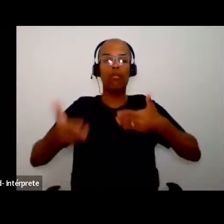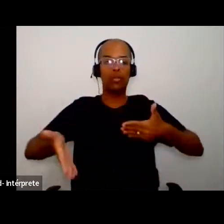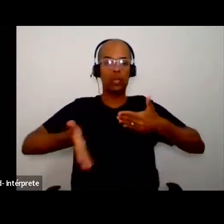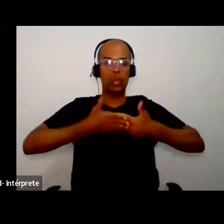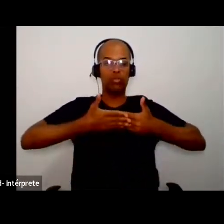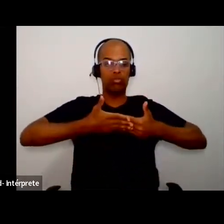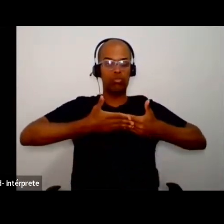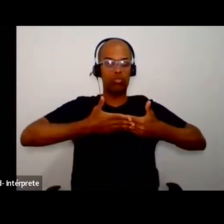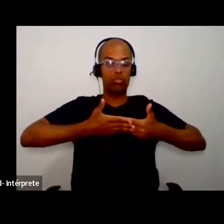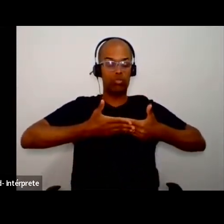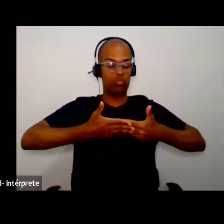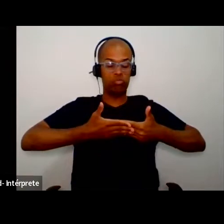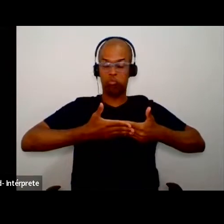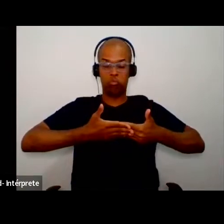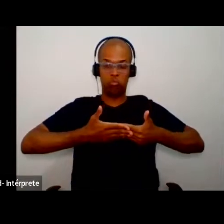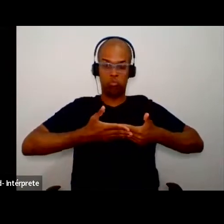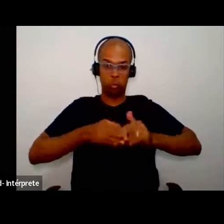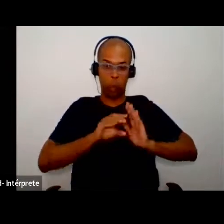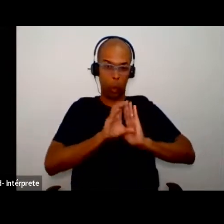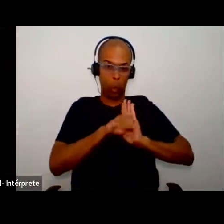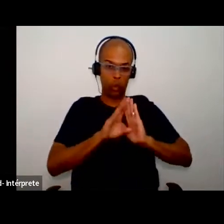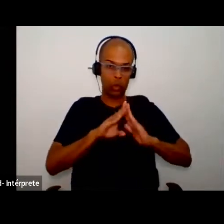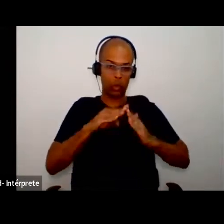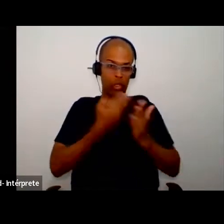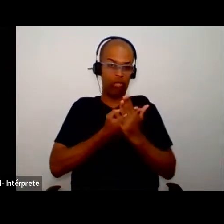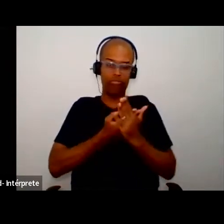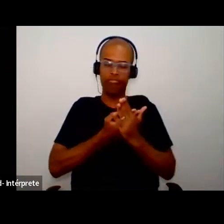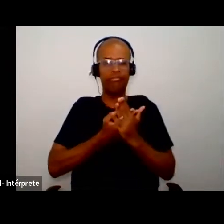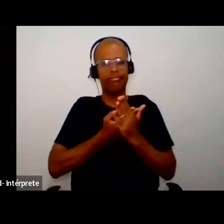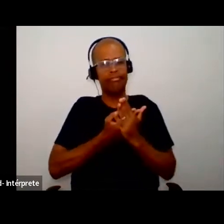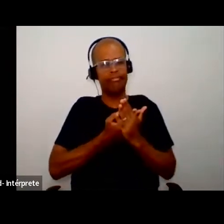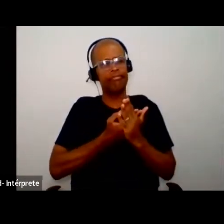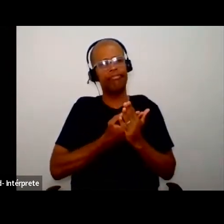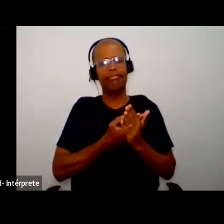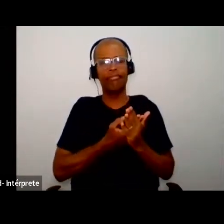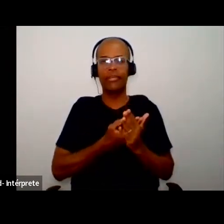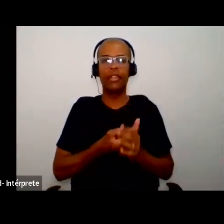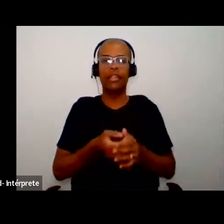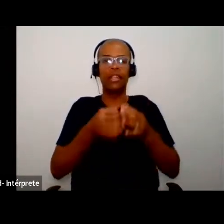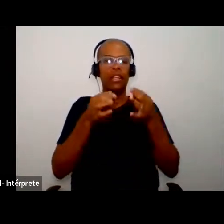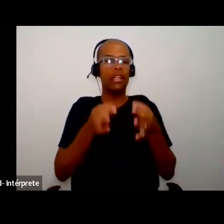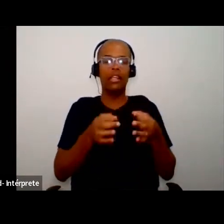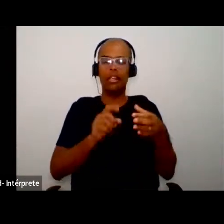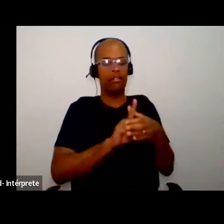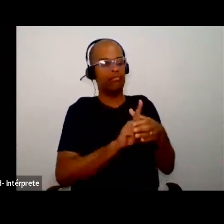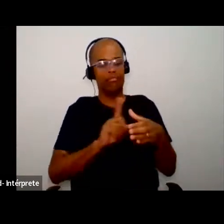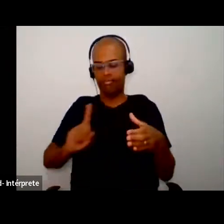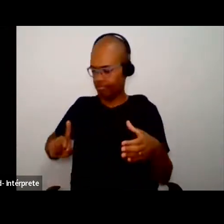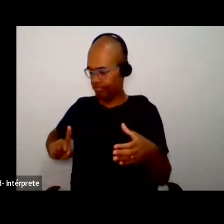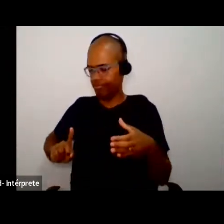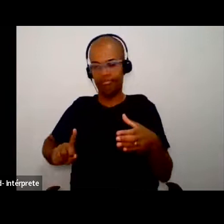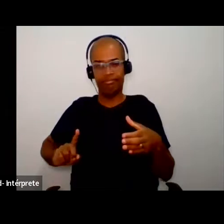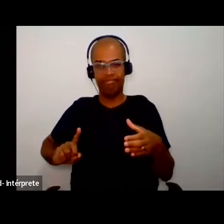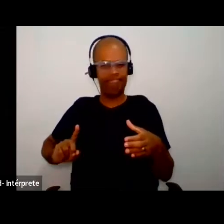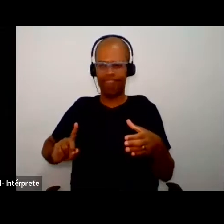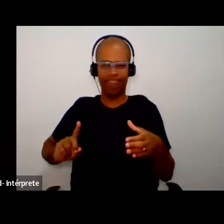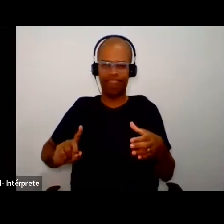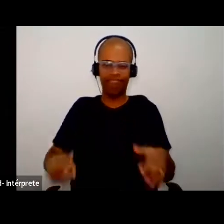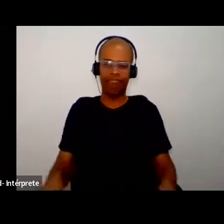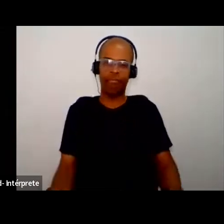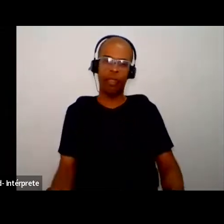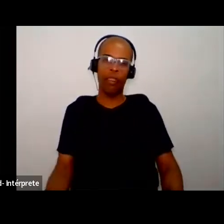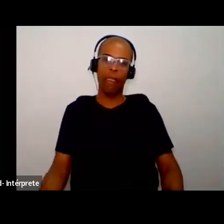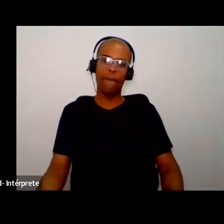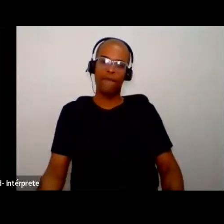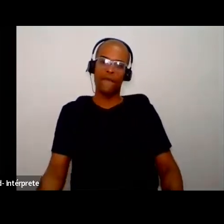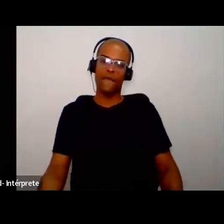conceitos escolares, né? E que completamente dissociada da sociedade.